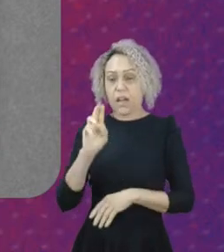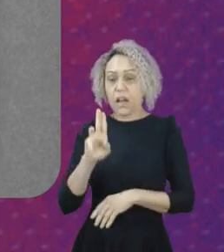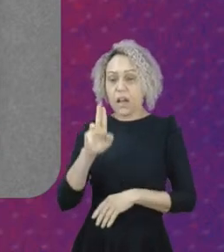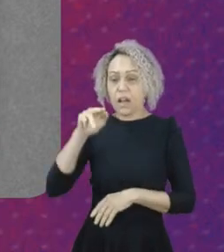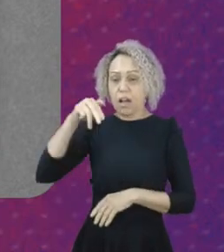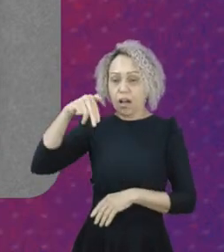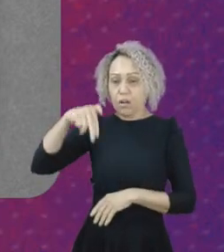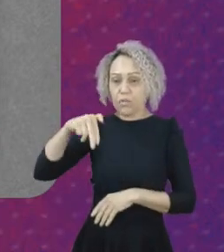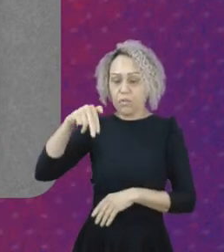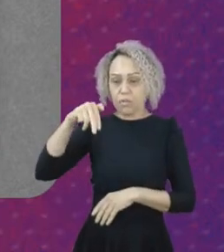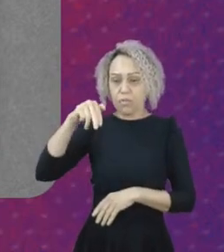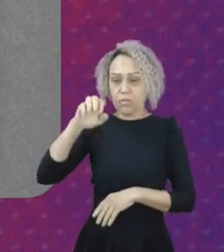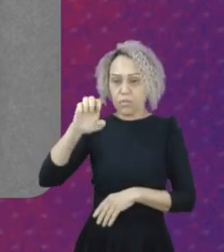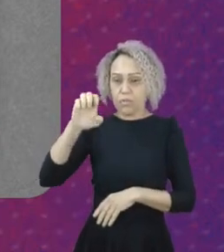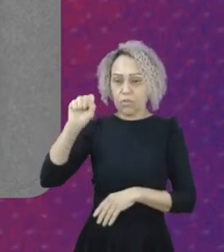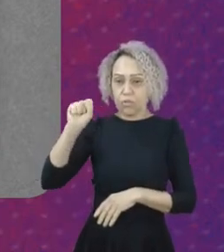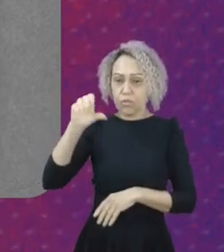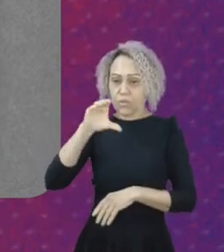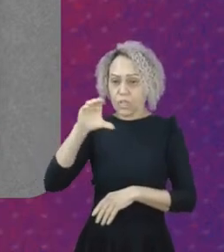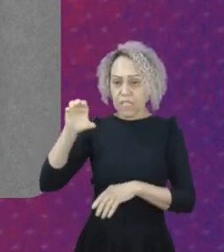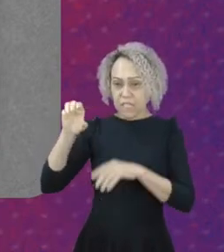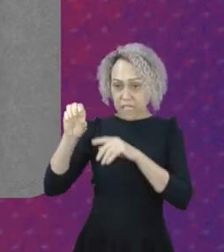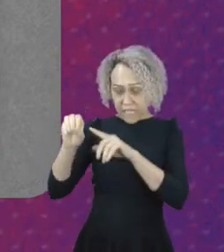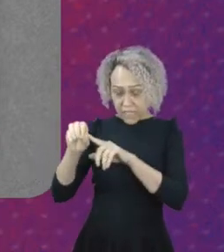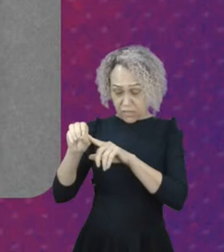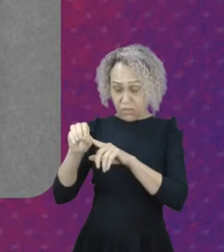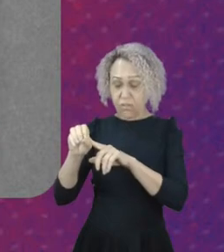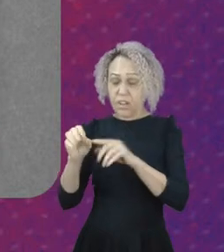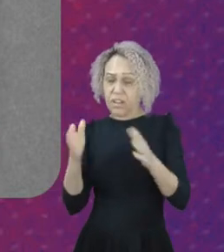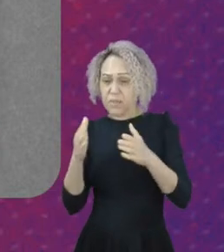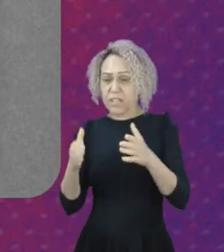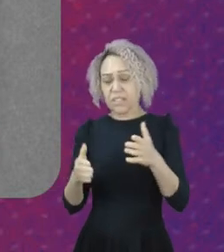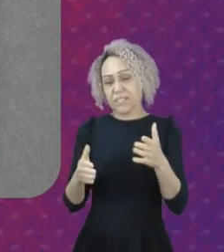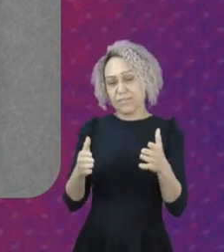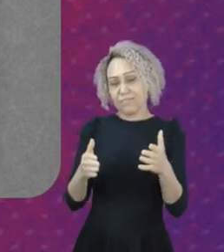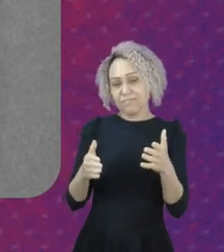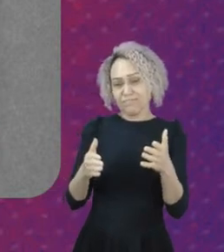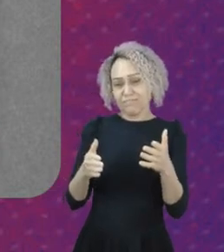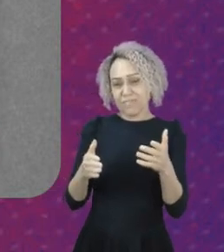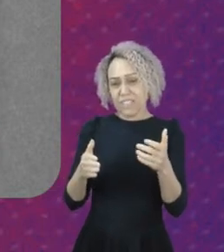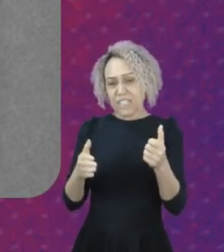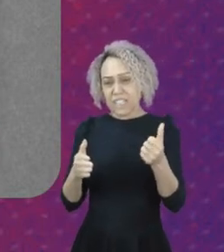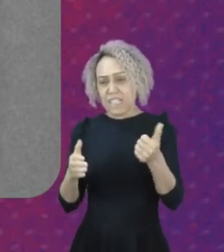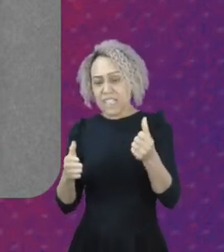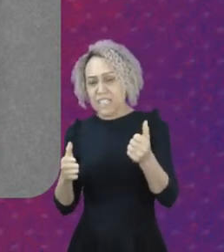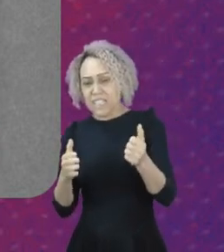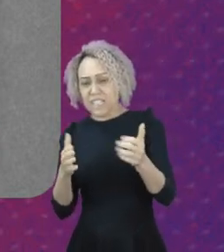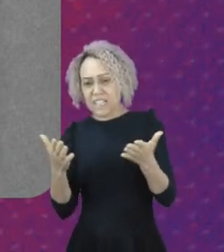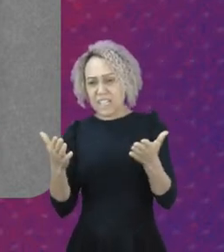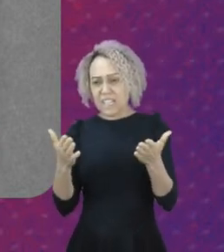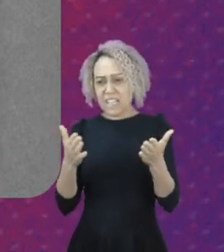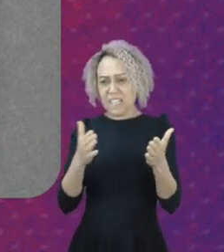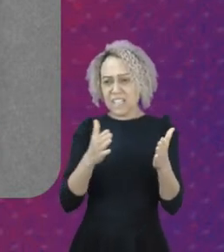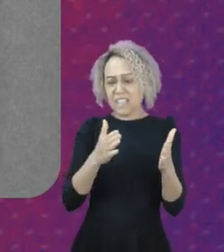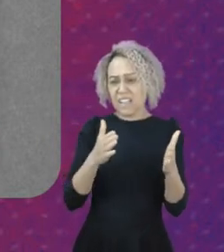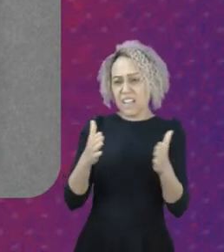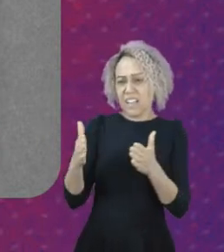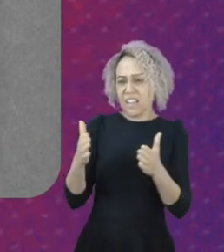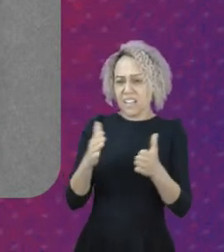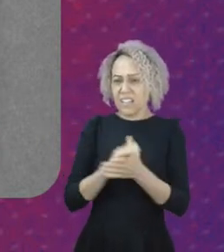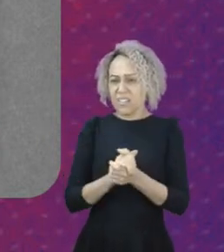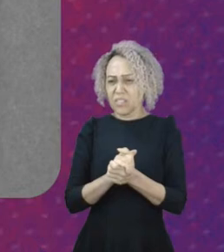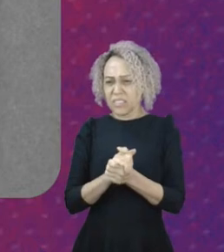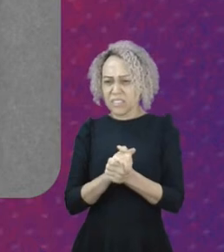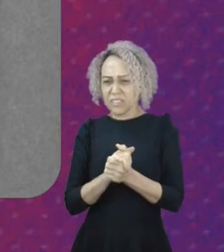Desigualdade, 16 milhões de meninas entre 6 e 11 anos no mundo nunca irão à escola, né? Se a gente for trazer isso